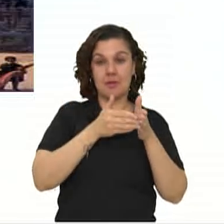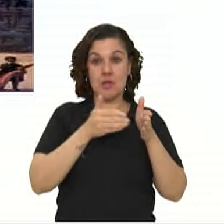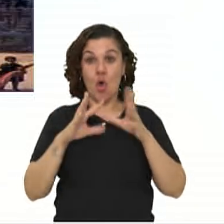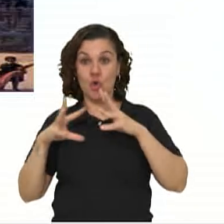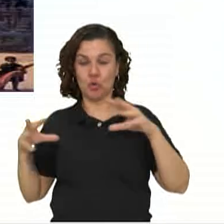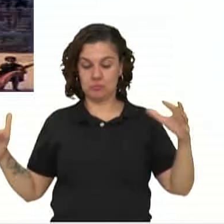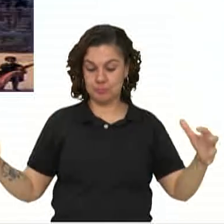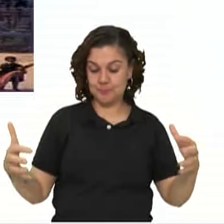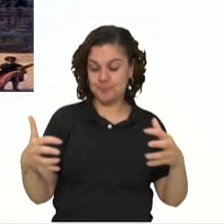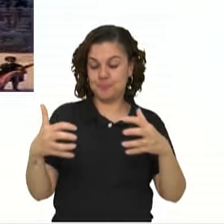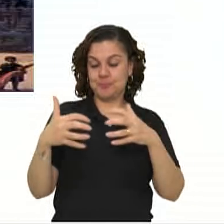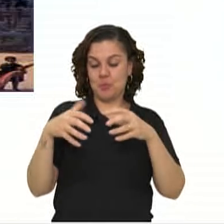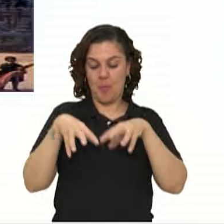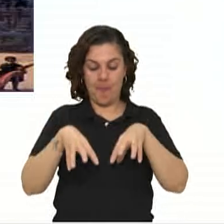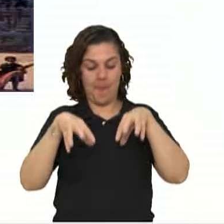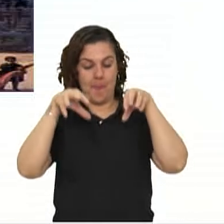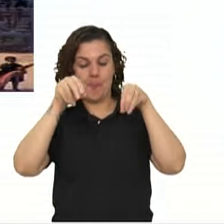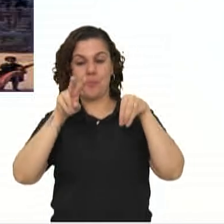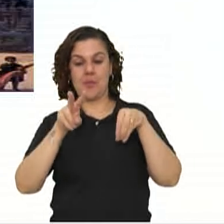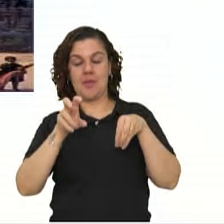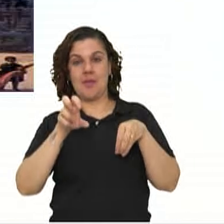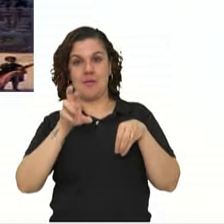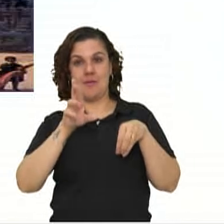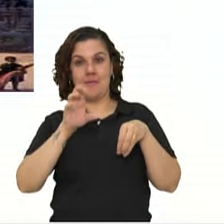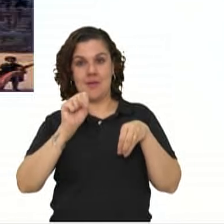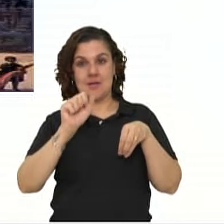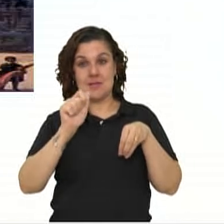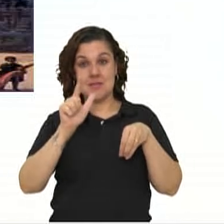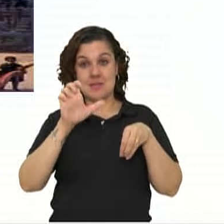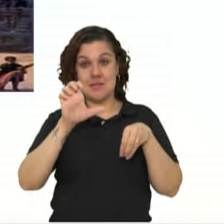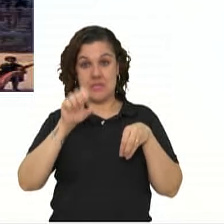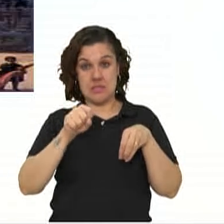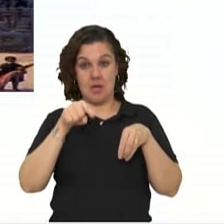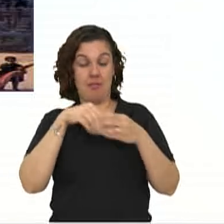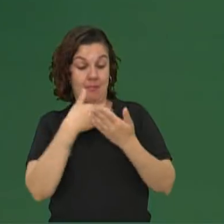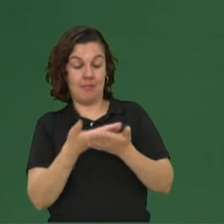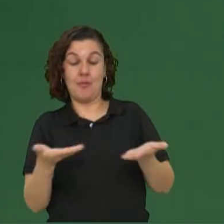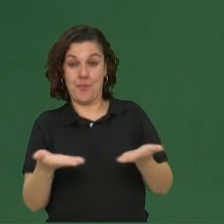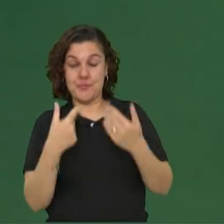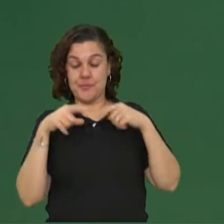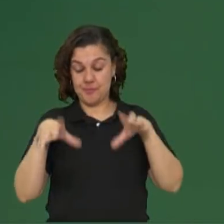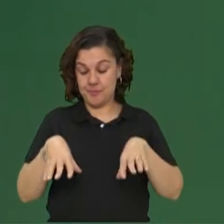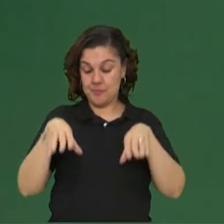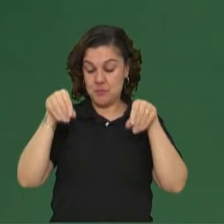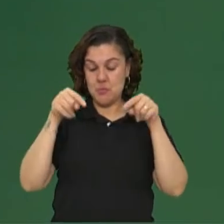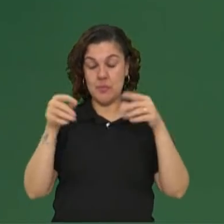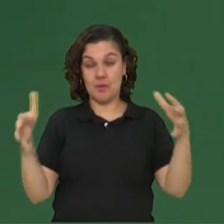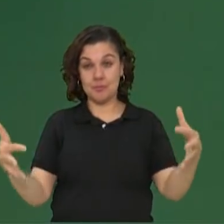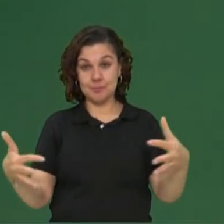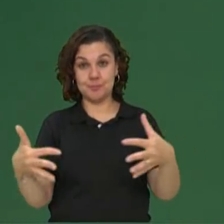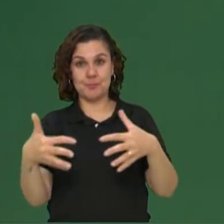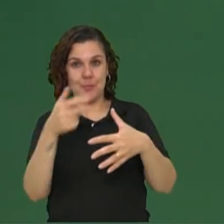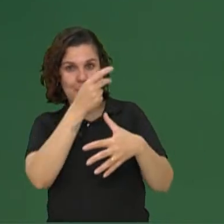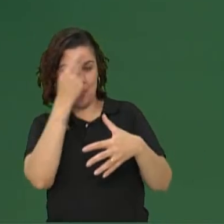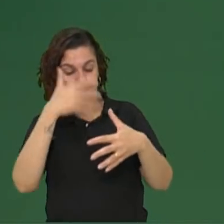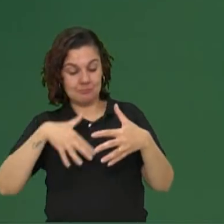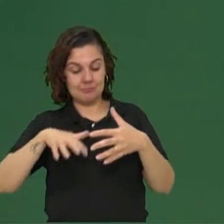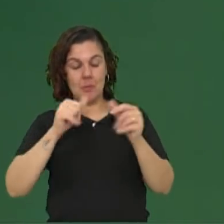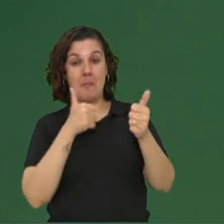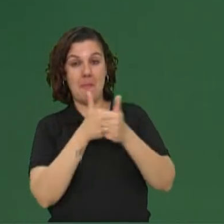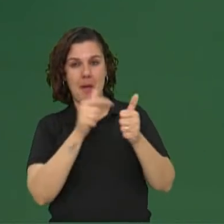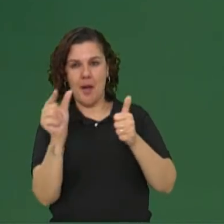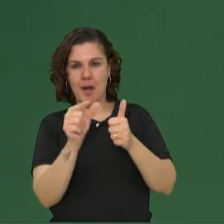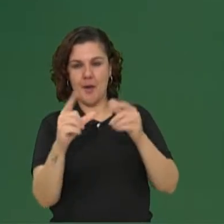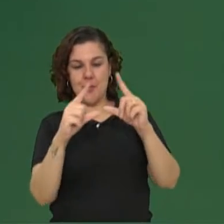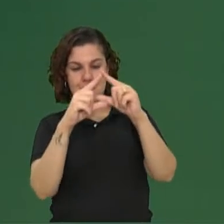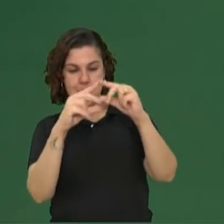nobreza para Versalhes, que era um palácio que existia, né, na França, que ainda existe até hoje, né, o grande palácio aos arredores de Paris.